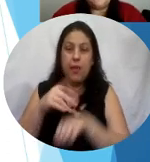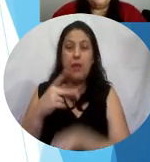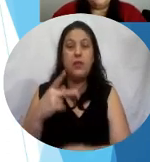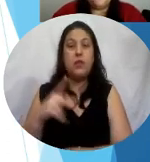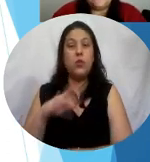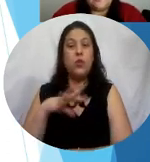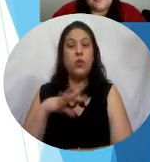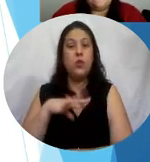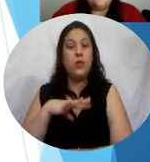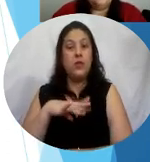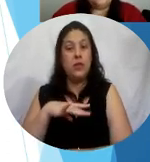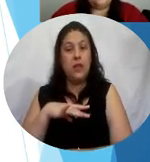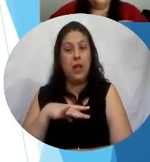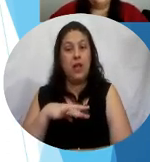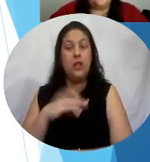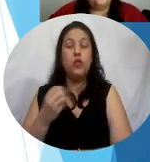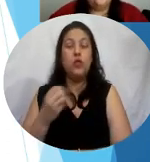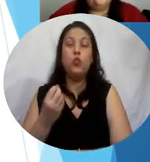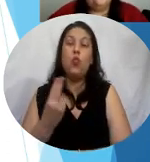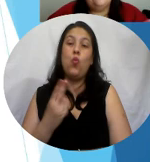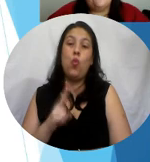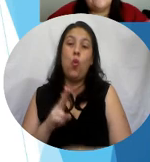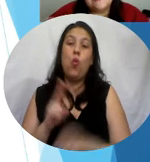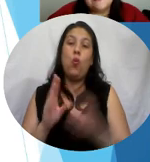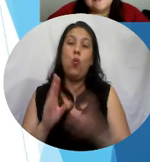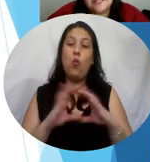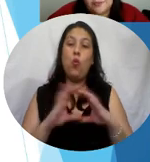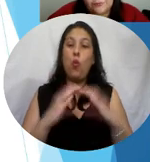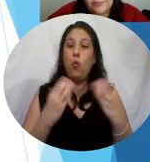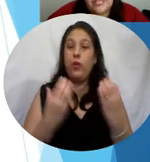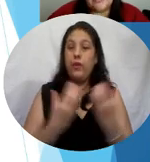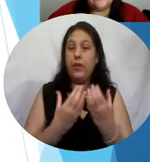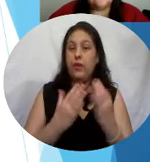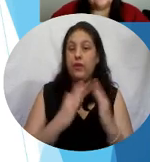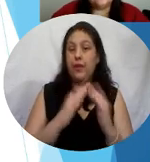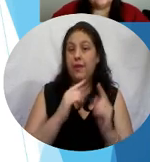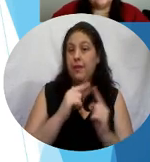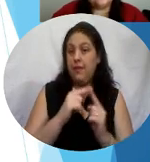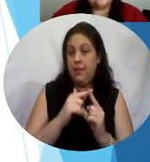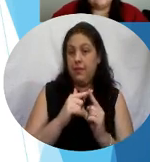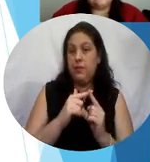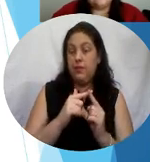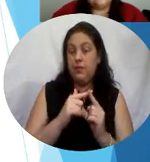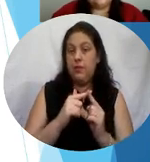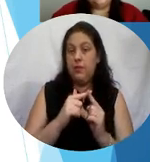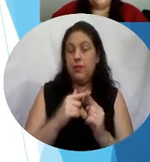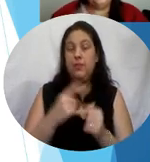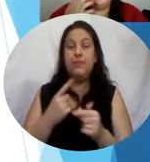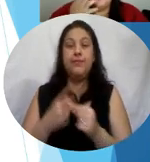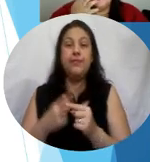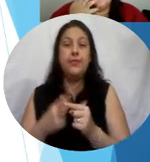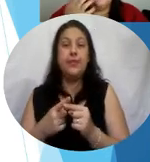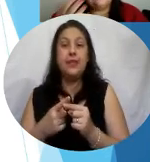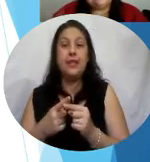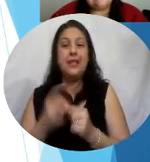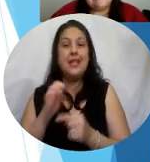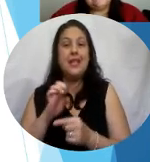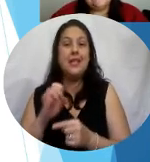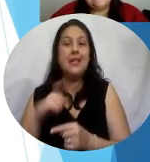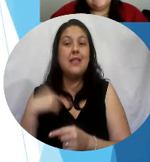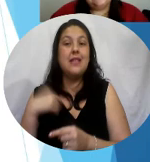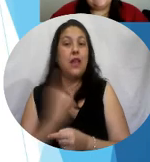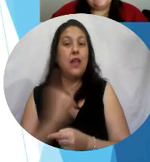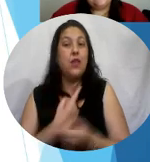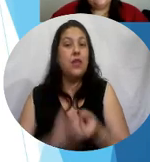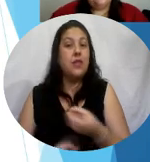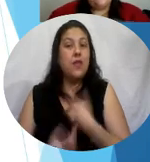comunidade. Por quê? Porque só com informação nós vamos conseguir incluir de